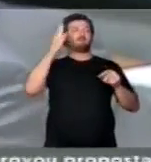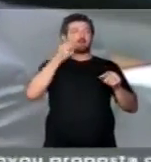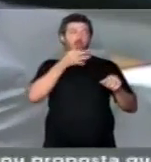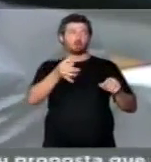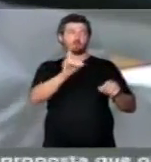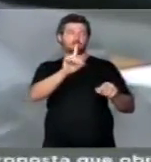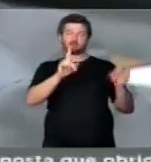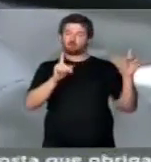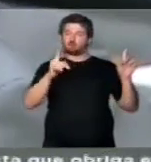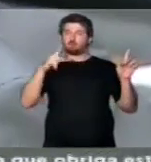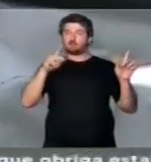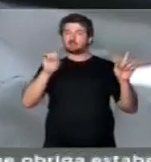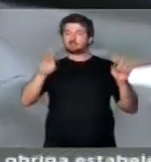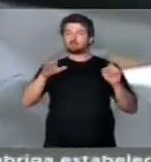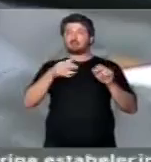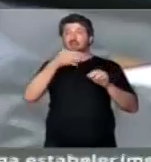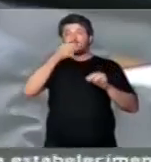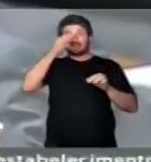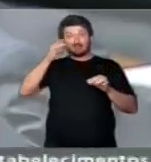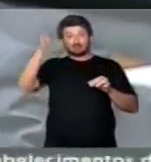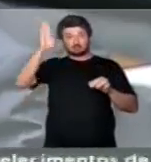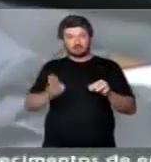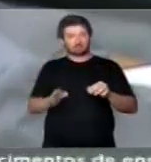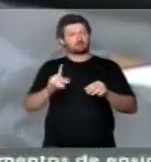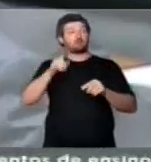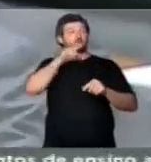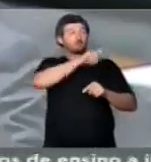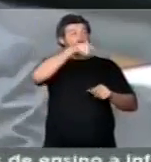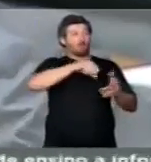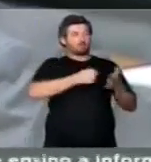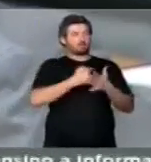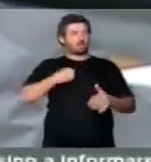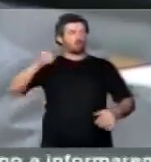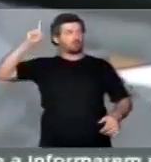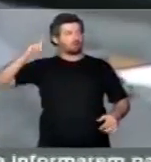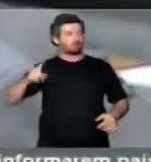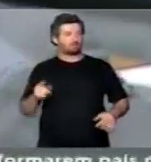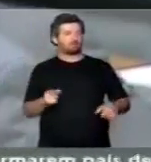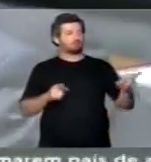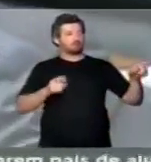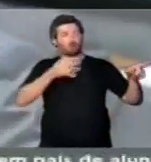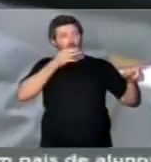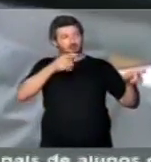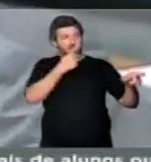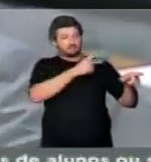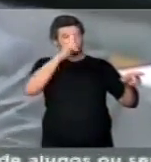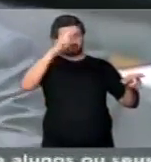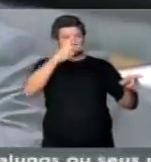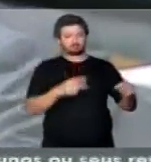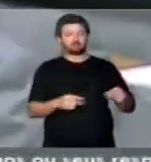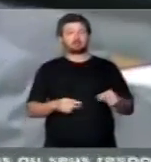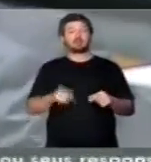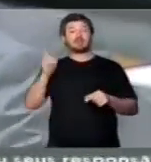PSDB nunca obstruiu os interesses do Brasil. Quem está obstruindo são vocês com essa posição equivocada. Esse